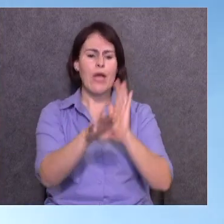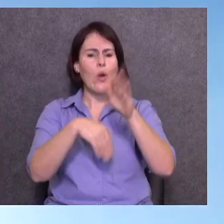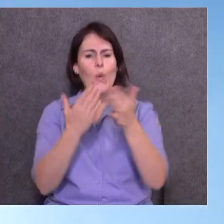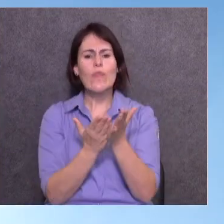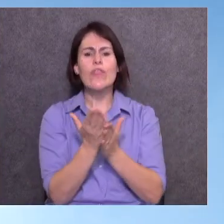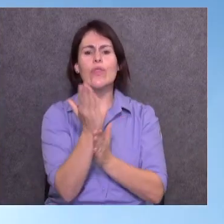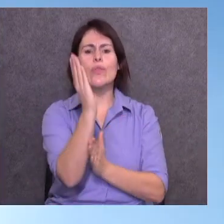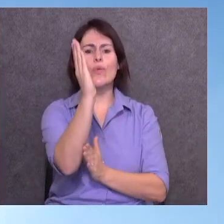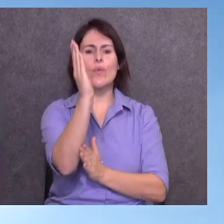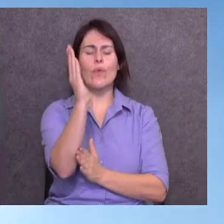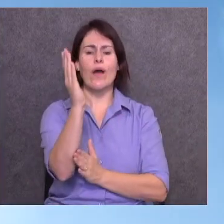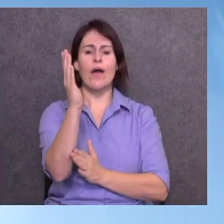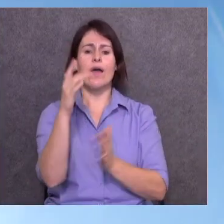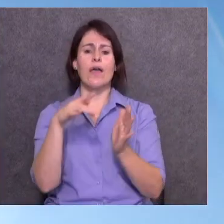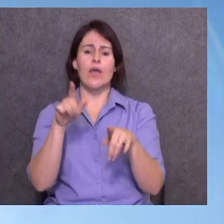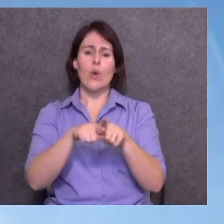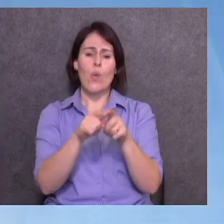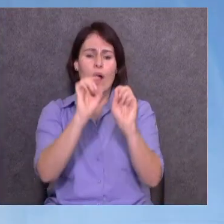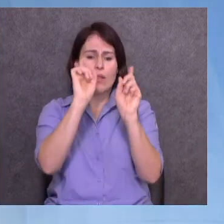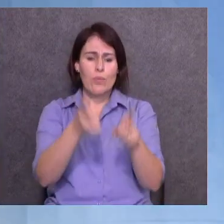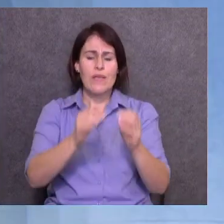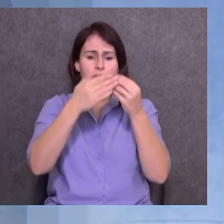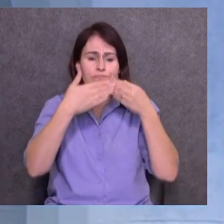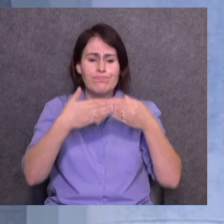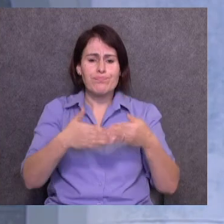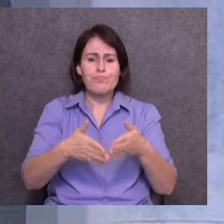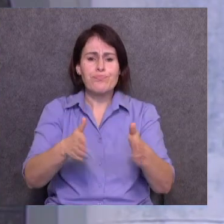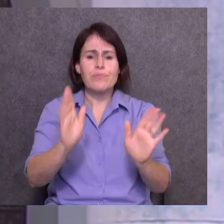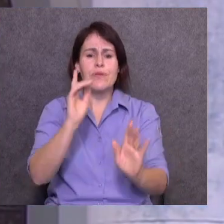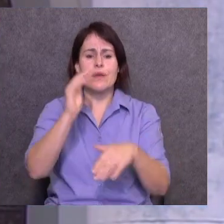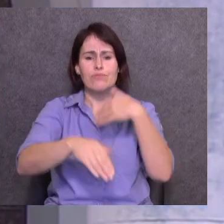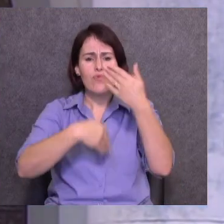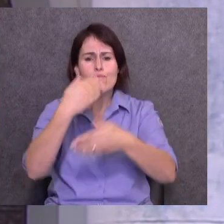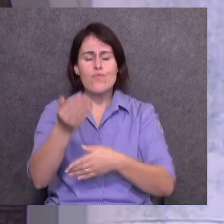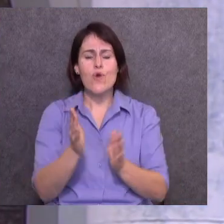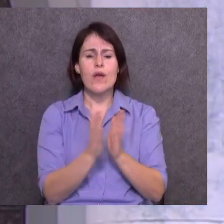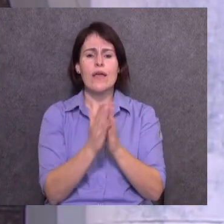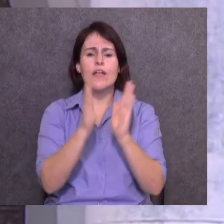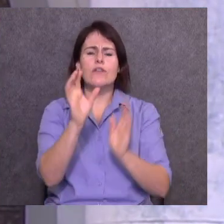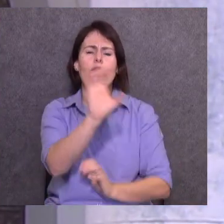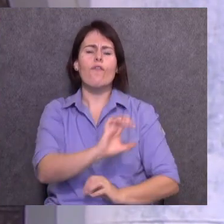neste mundo, nos inícios da Igreja e ao longo dos séculos.